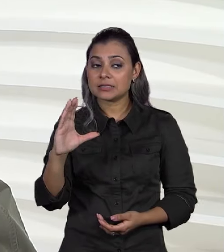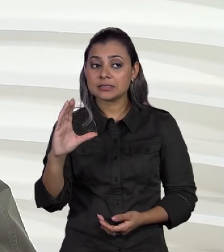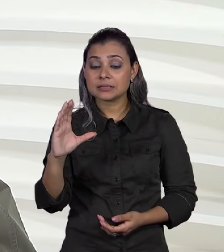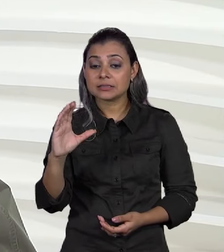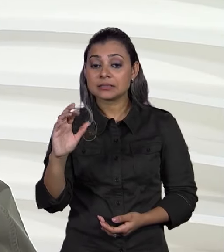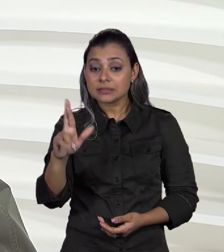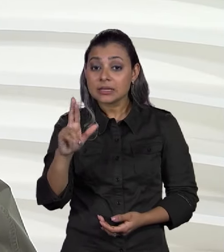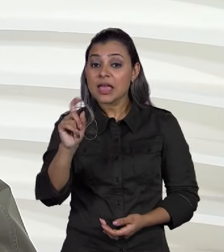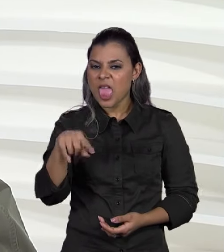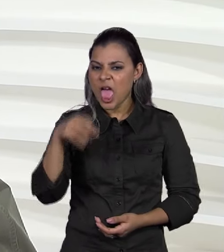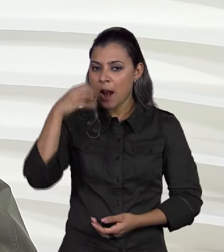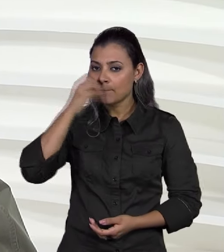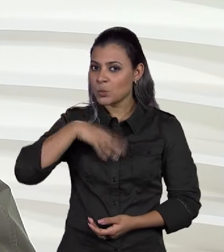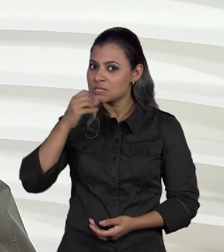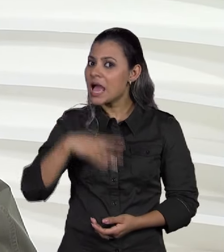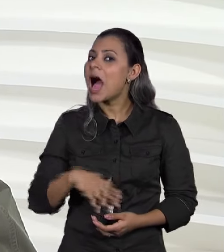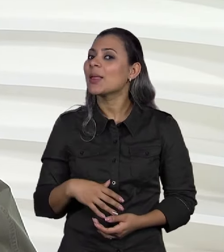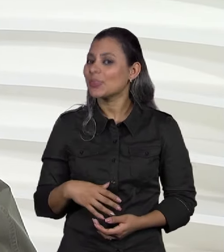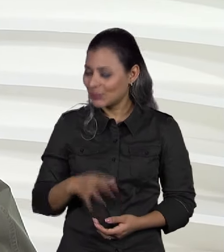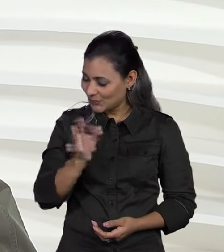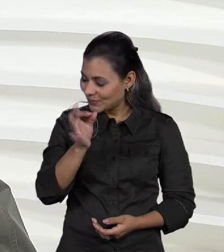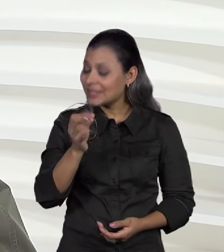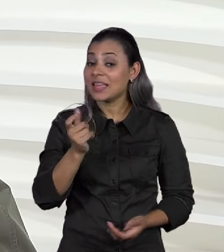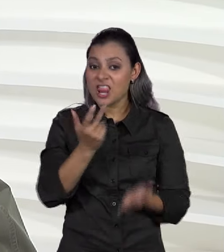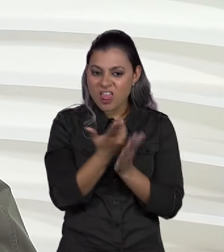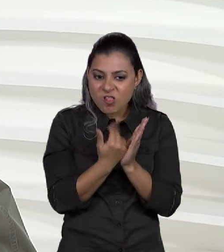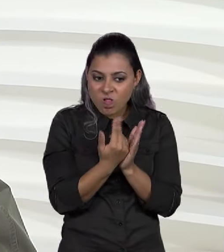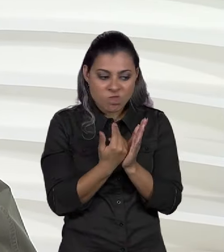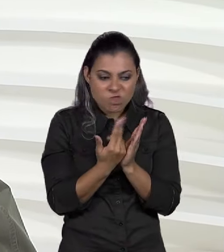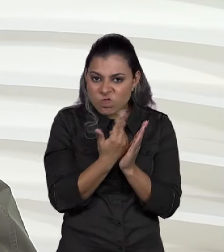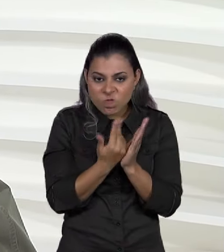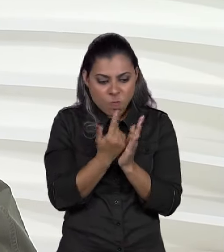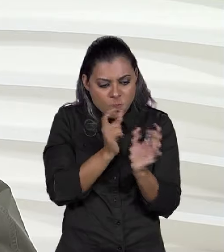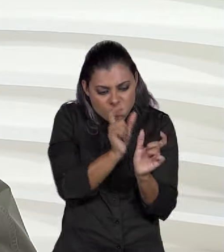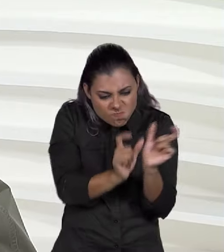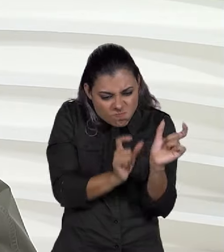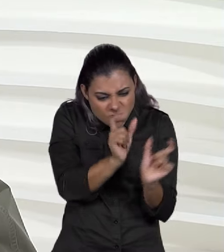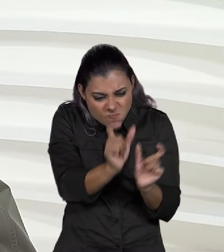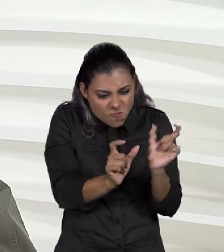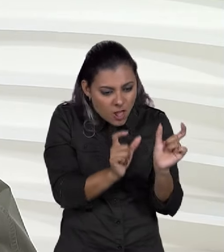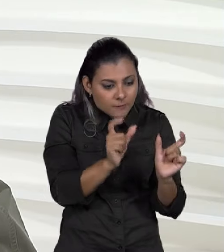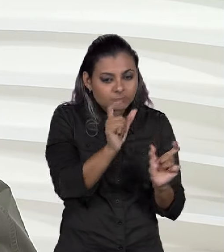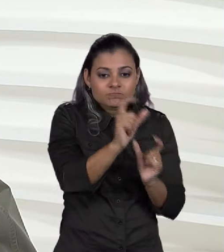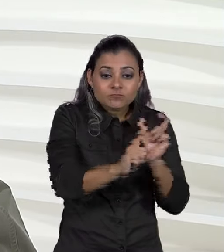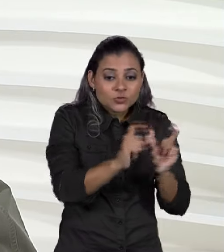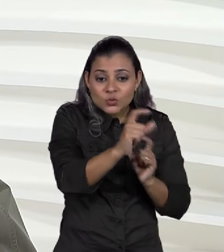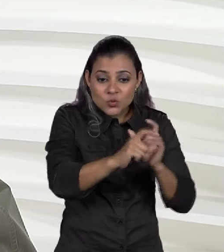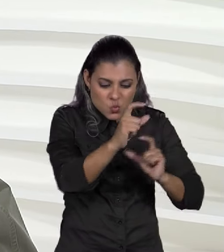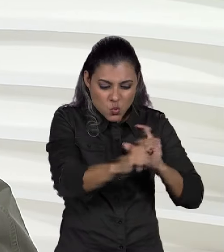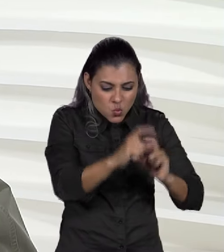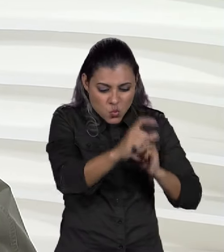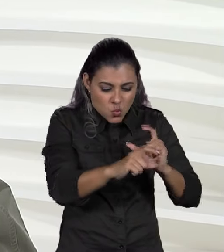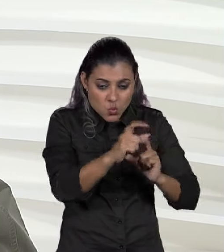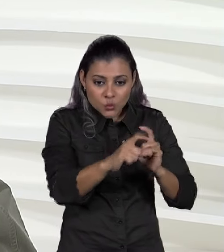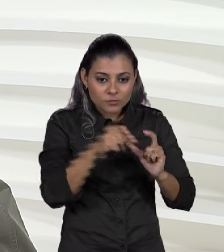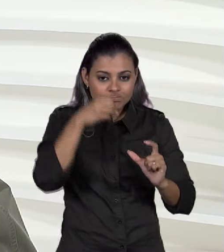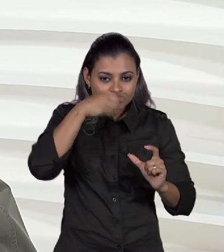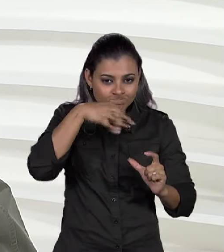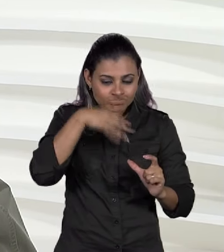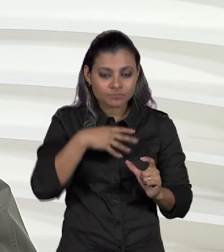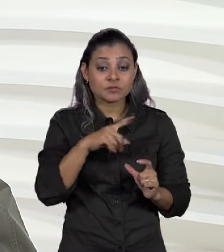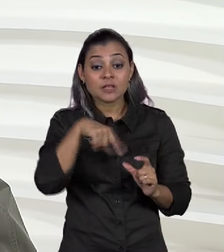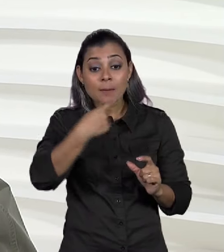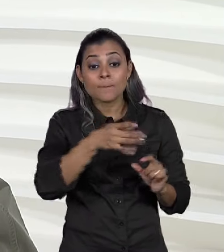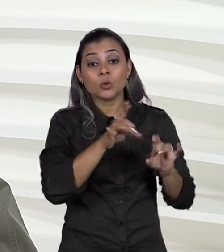era muito atrevido, era um gaúcho atrevido para burro, começou a fazer uma publicação bastante atrevida. Ele saiu do